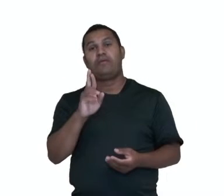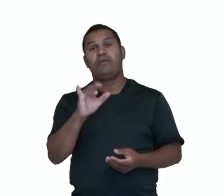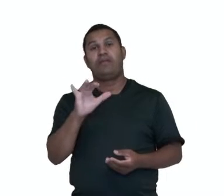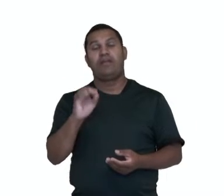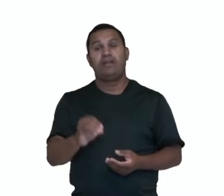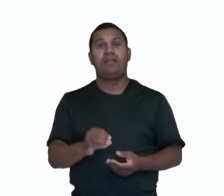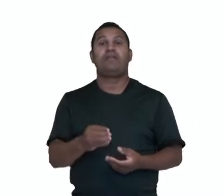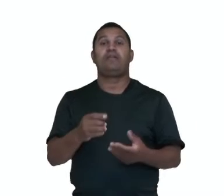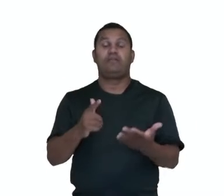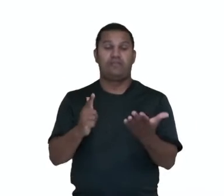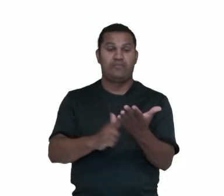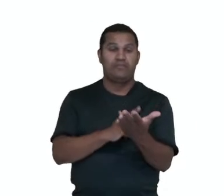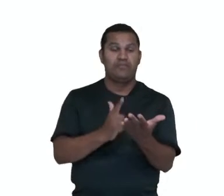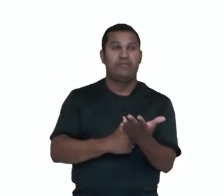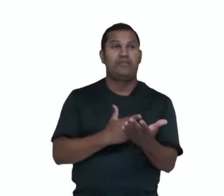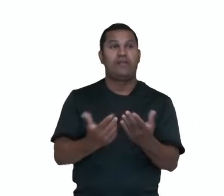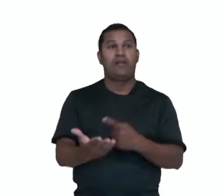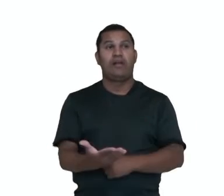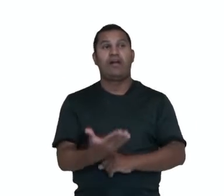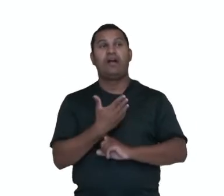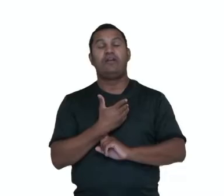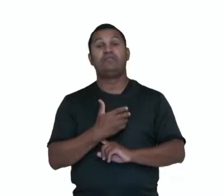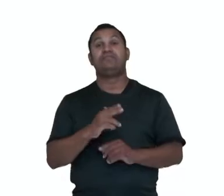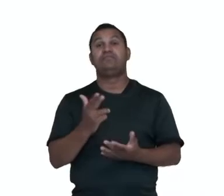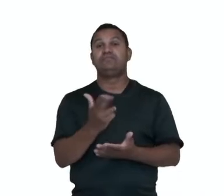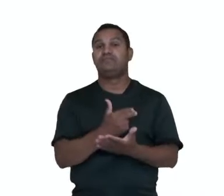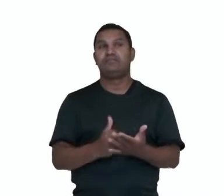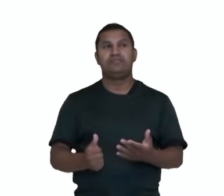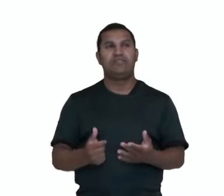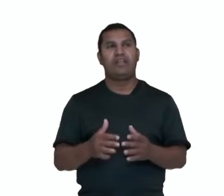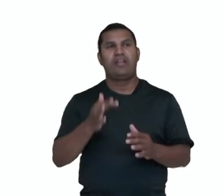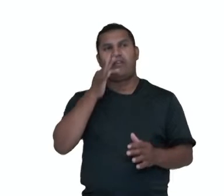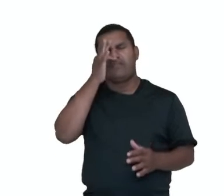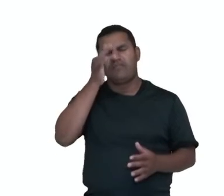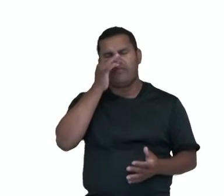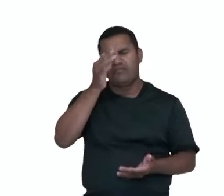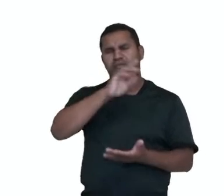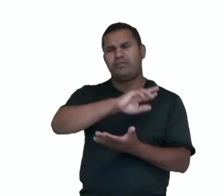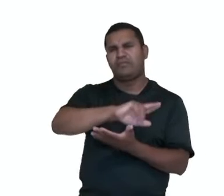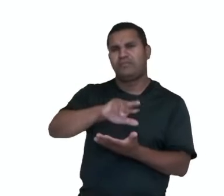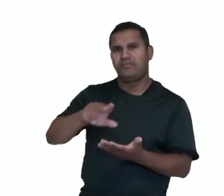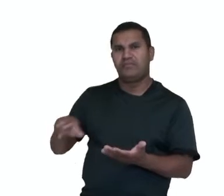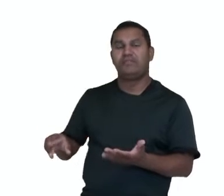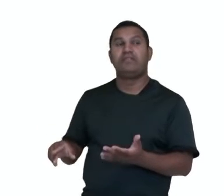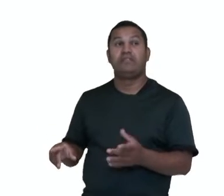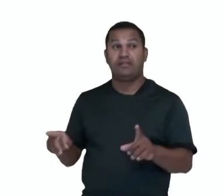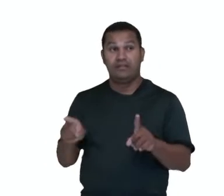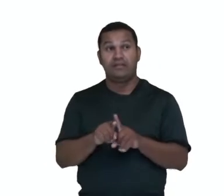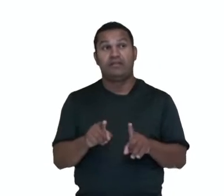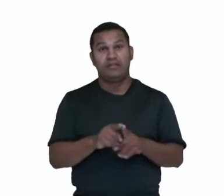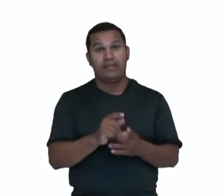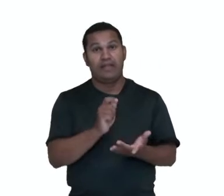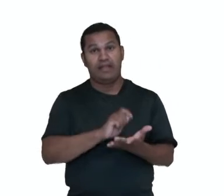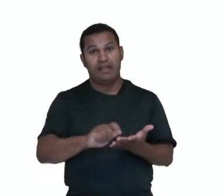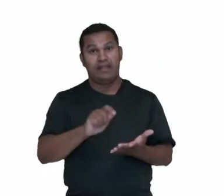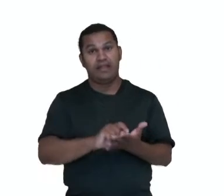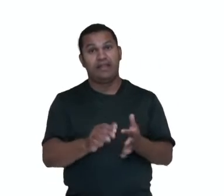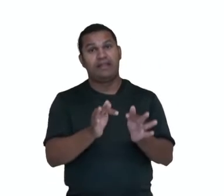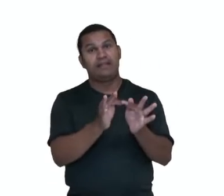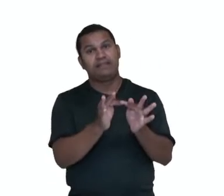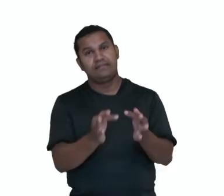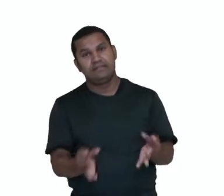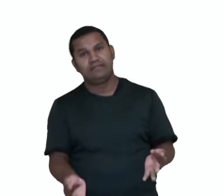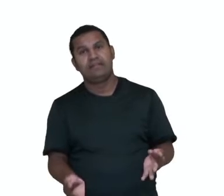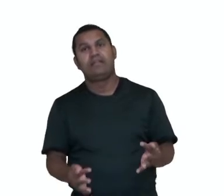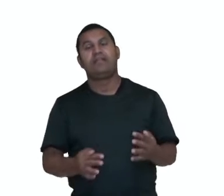completar o conteúdo da série, com muitos desenhos e cheio de cores. Além da escrita, é muito simples e fluida. É uma leitura